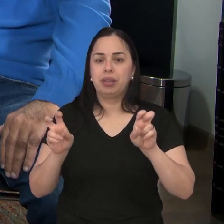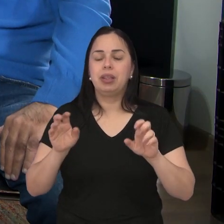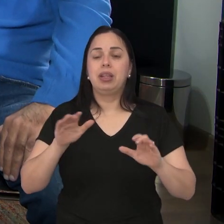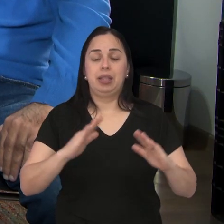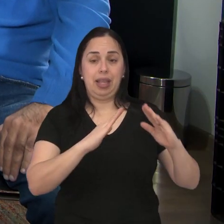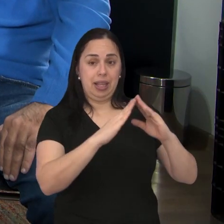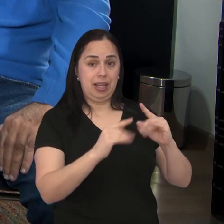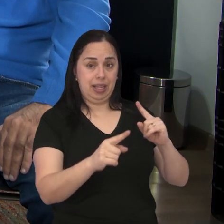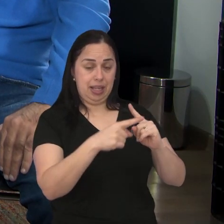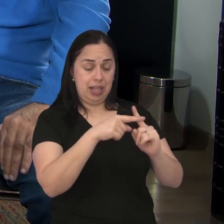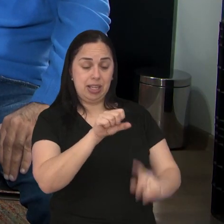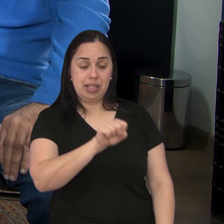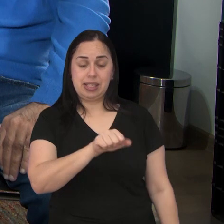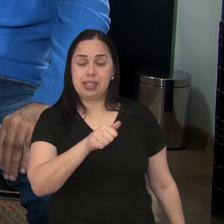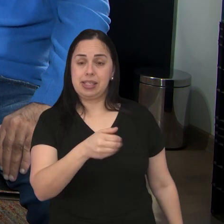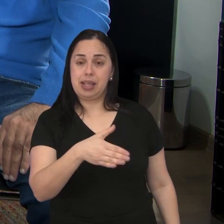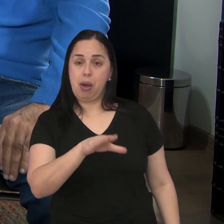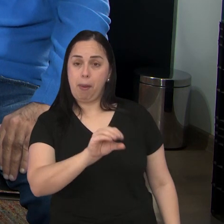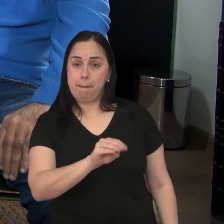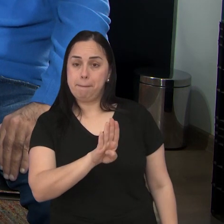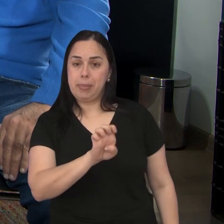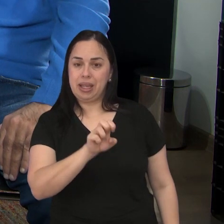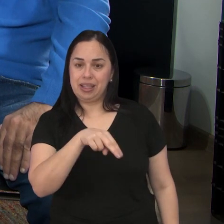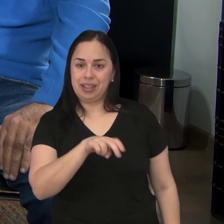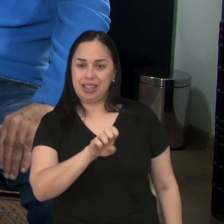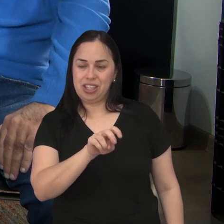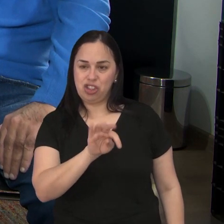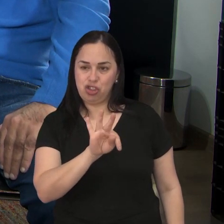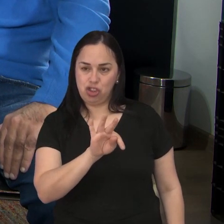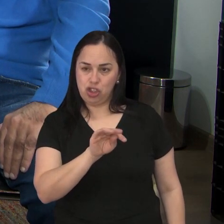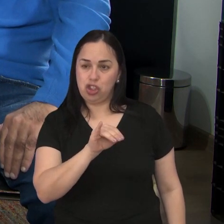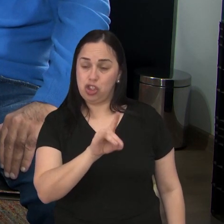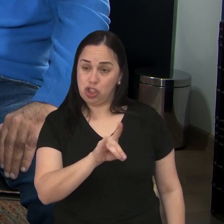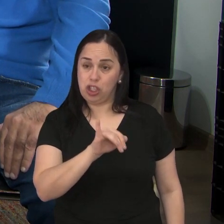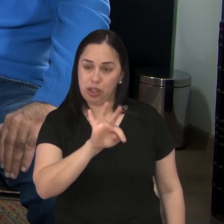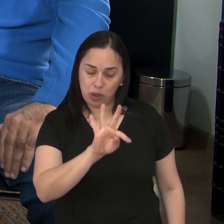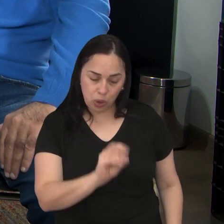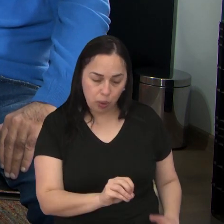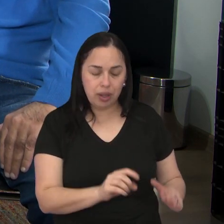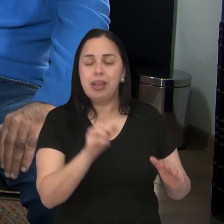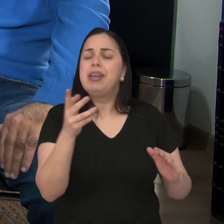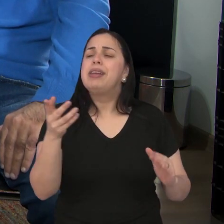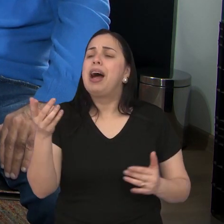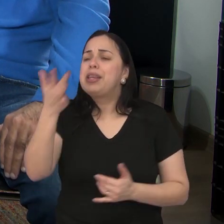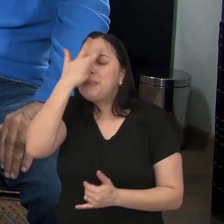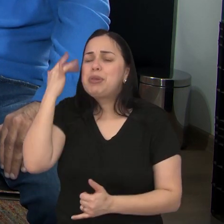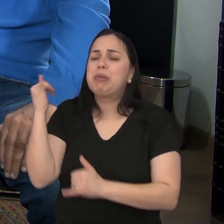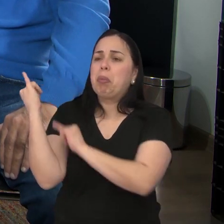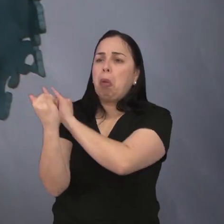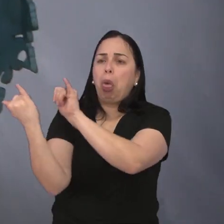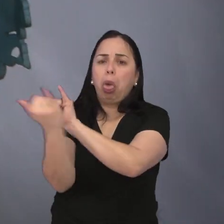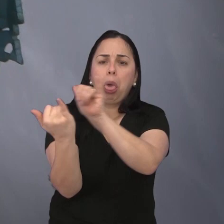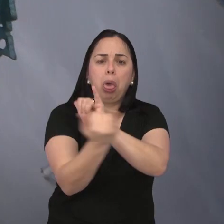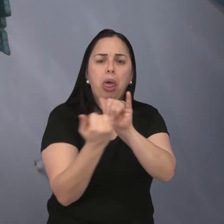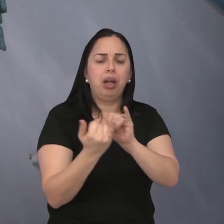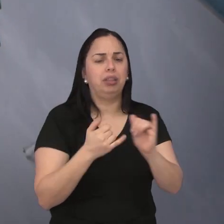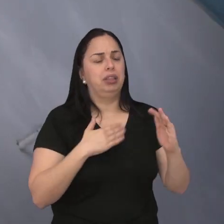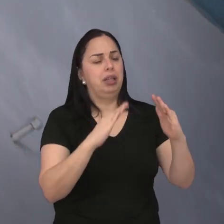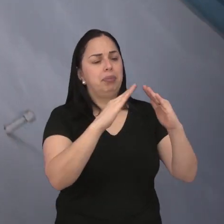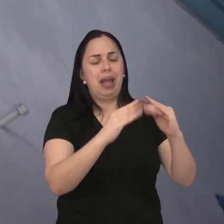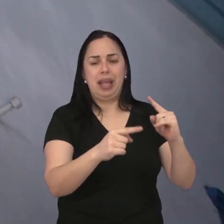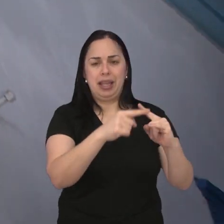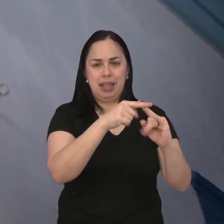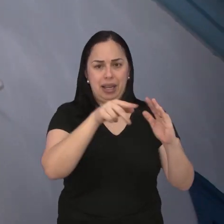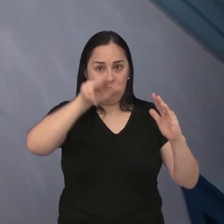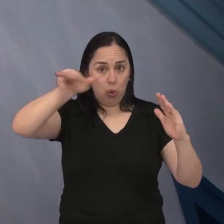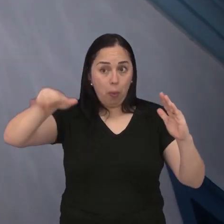fogo, da Igreja São Benedito. Sempre falavam que tinha um corpo enterrado na Igreja São Benedito. Eu fiquei